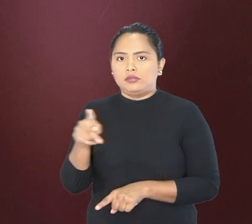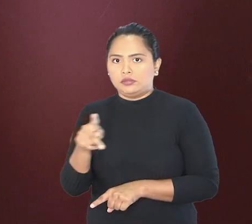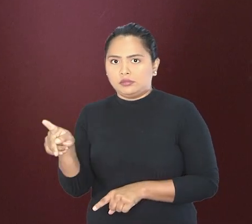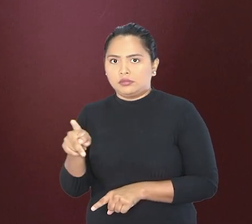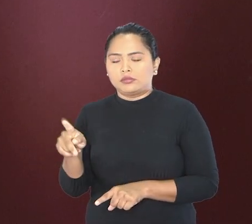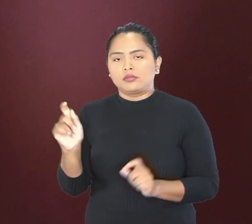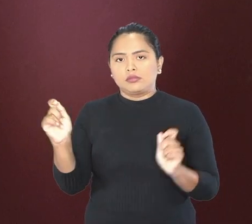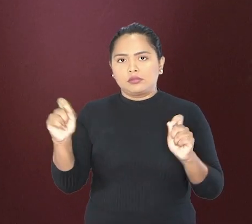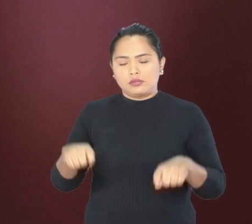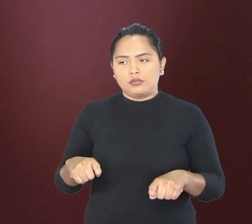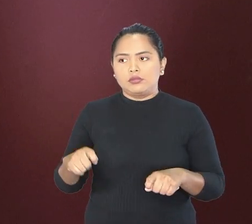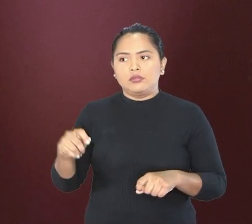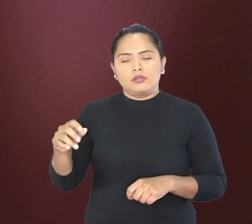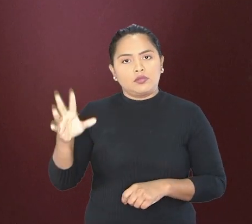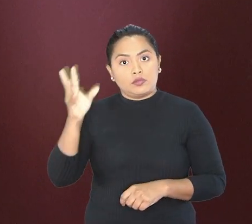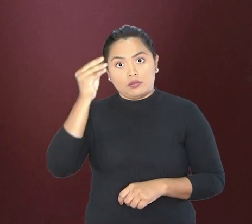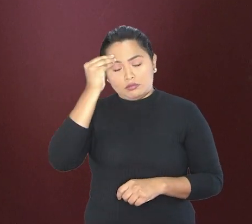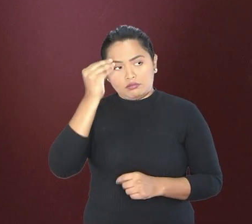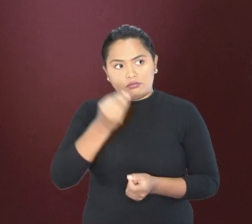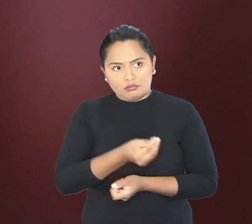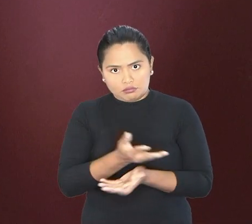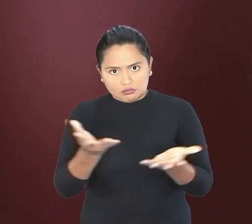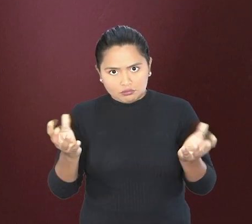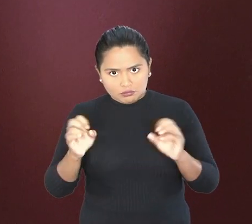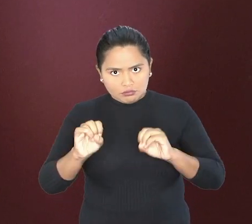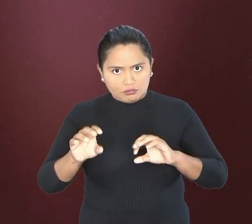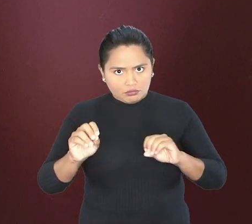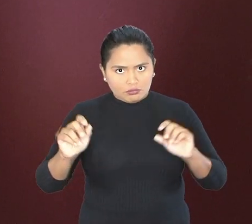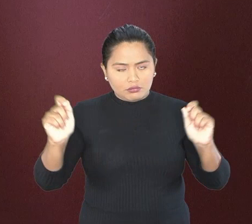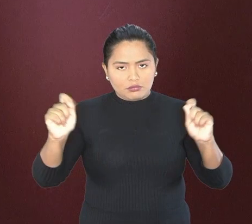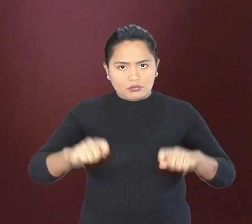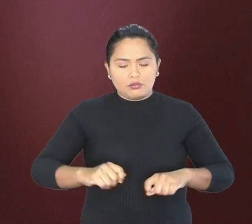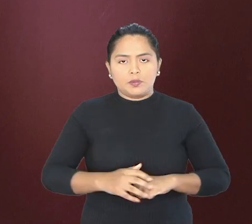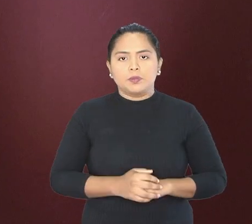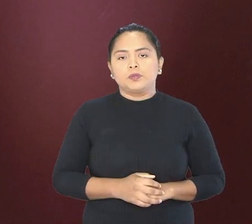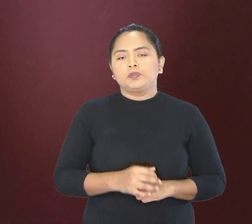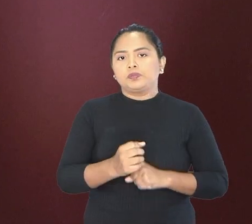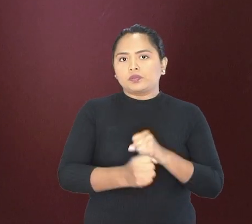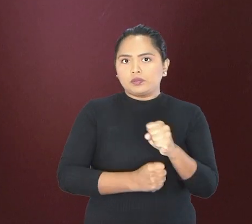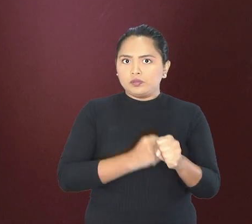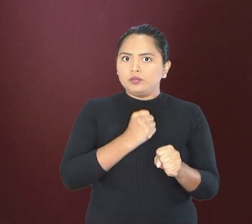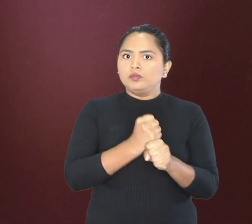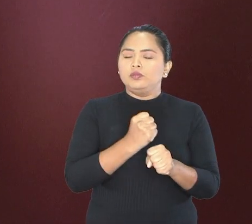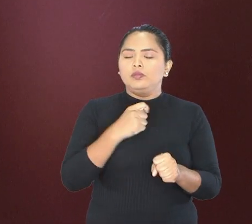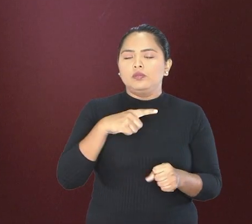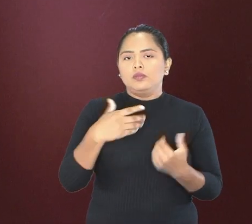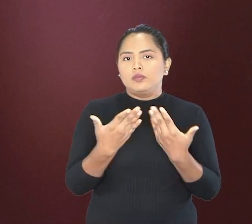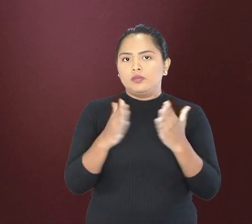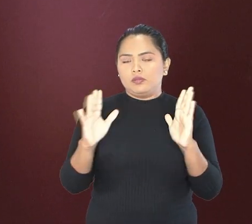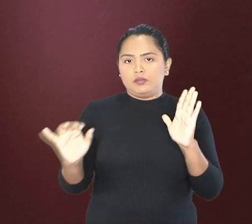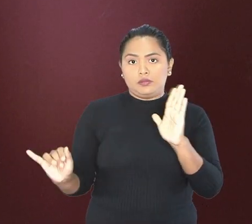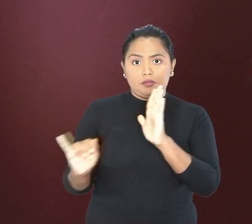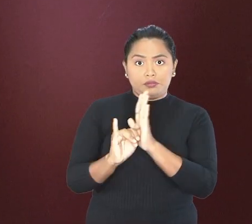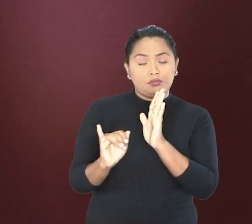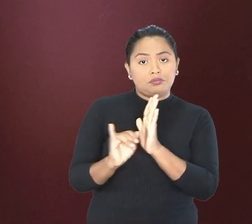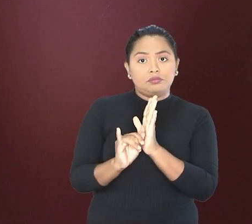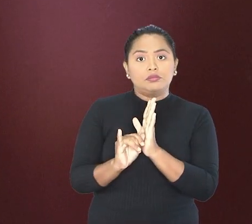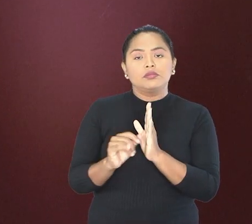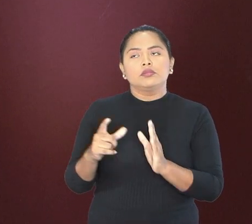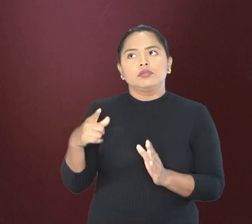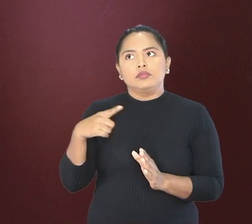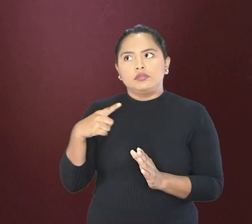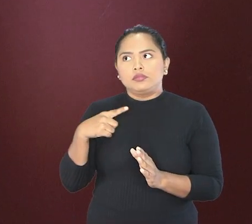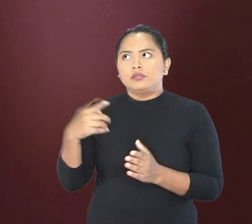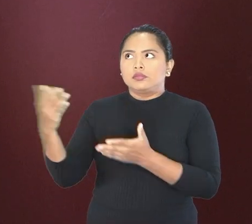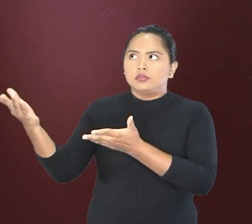dá para ser passado aos colegas. Então, a gente abre anualmente esse edital. A gente tem até ampliado para outros órgãos